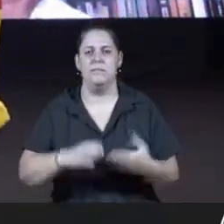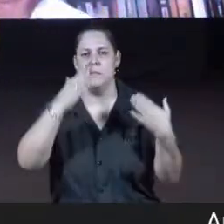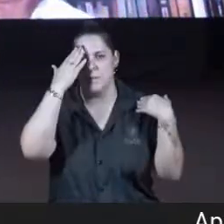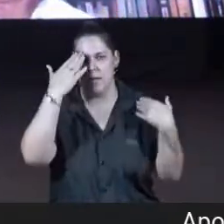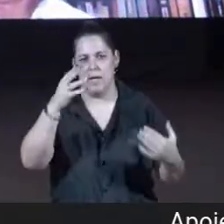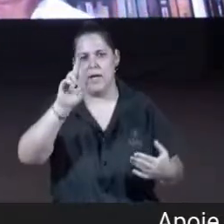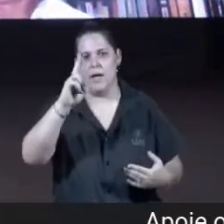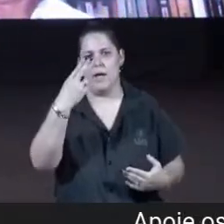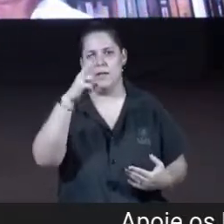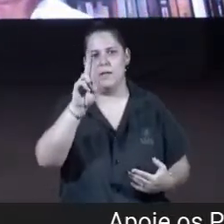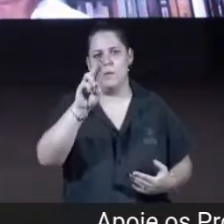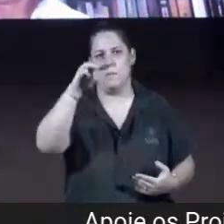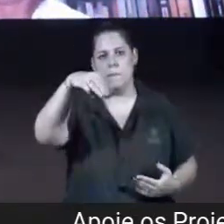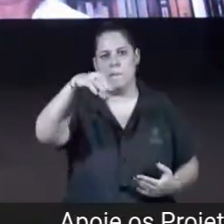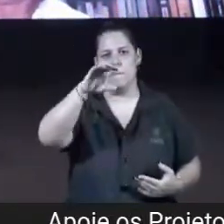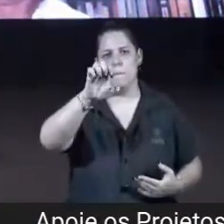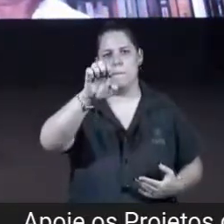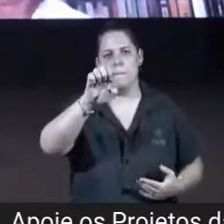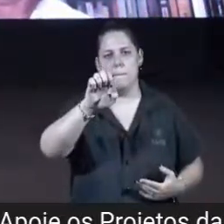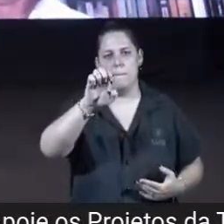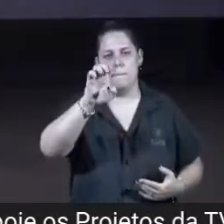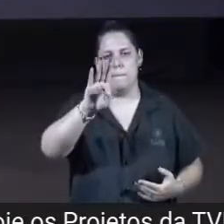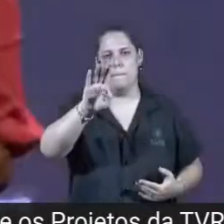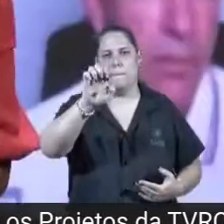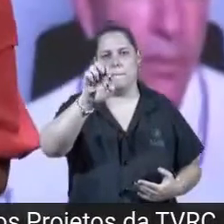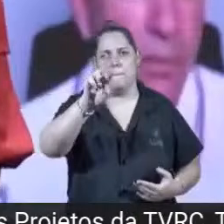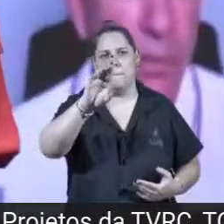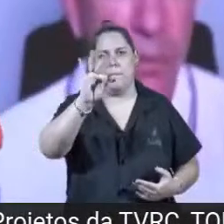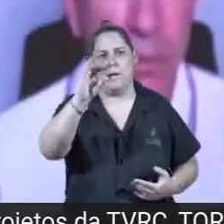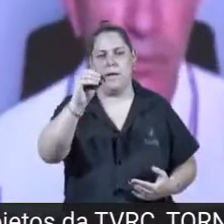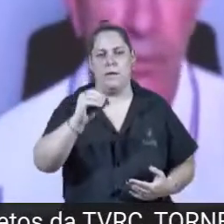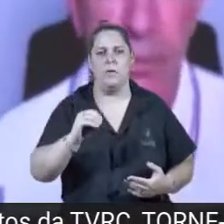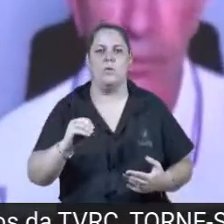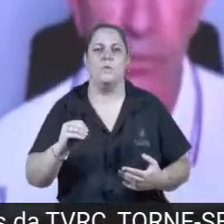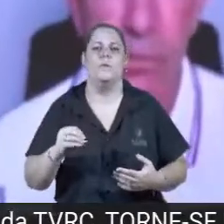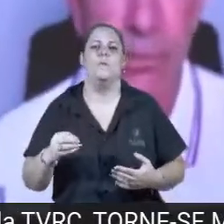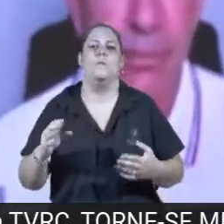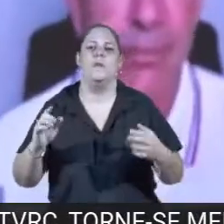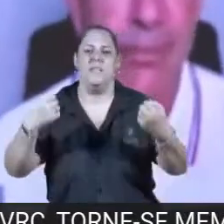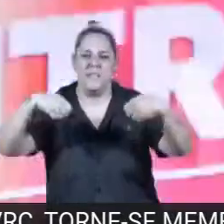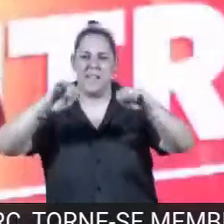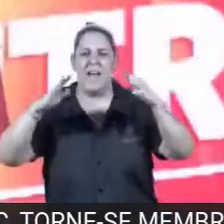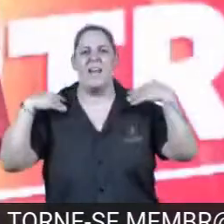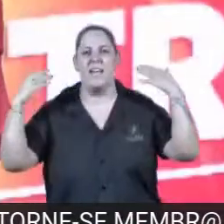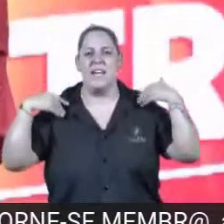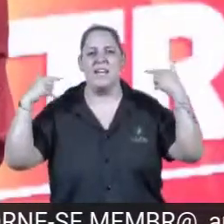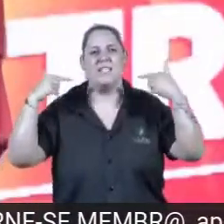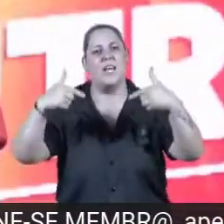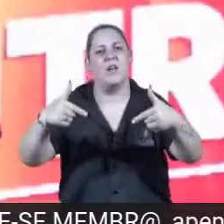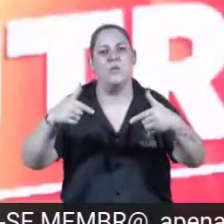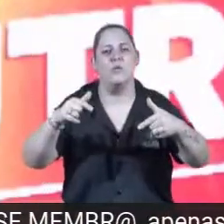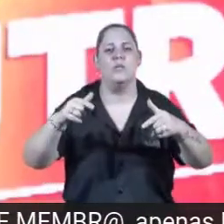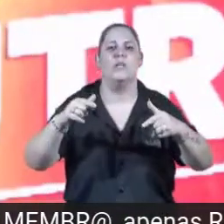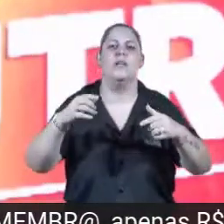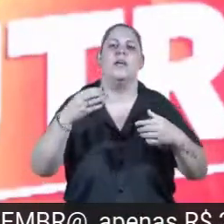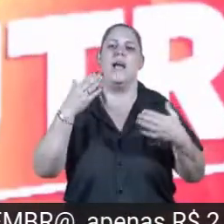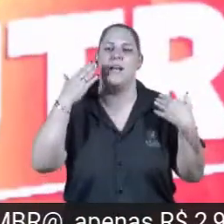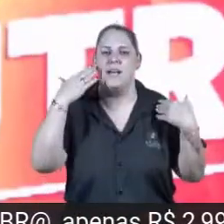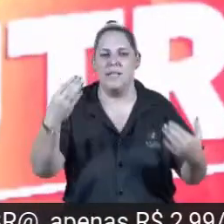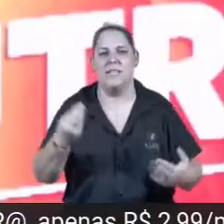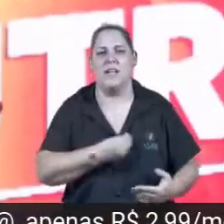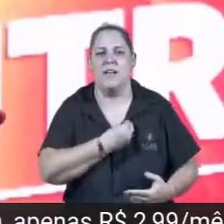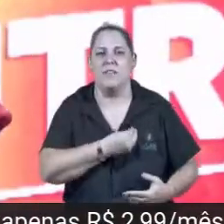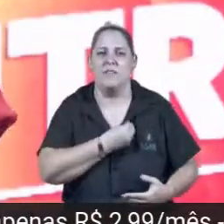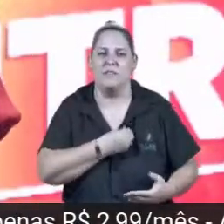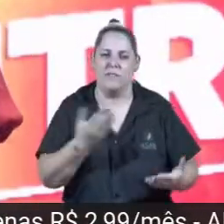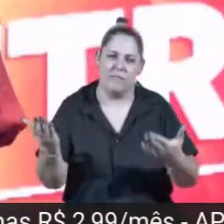Obrigada, Humberto, pelo seu recado, por nos animar tanto nessa luta e também saudando a vinda do senador Contarato ao PT.